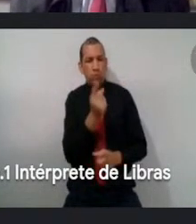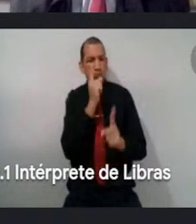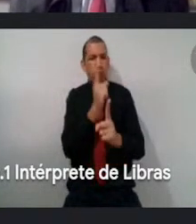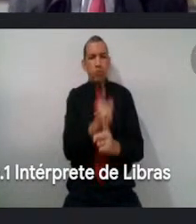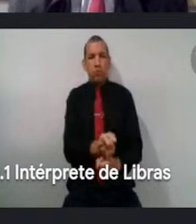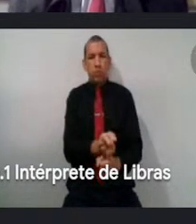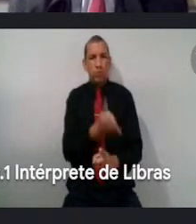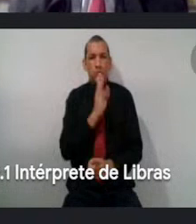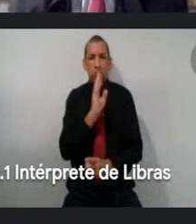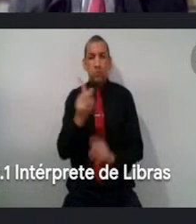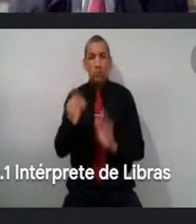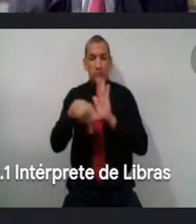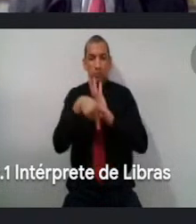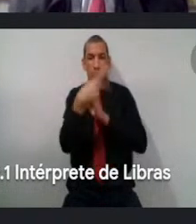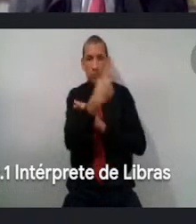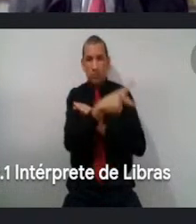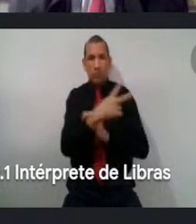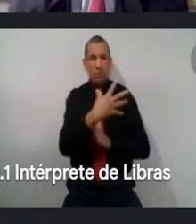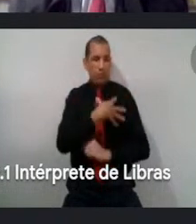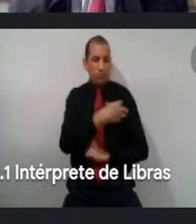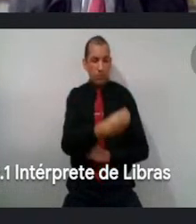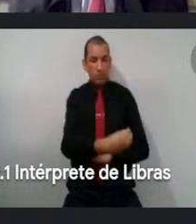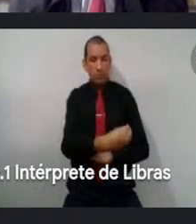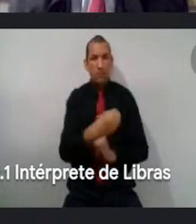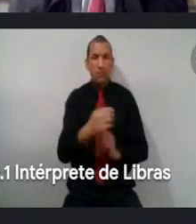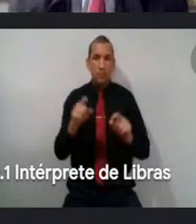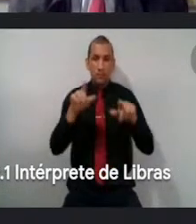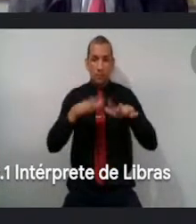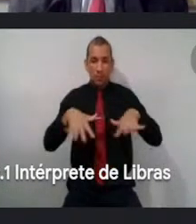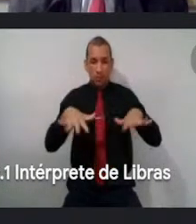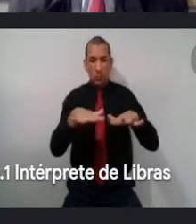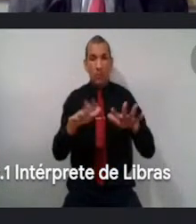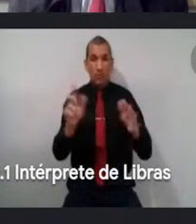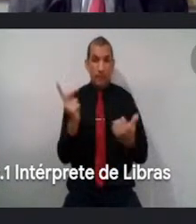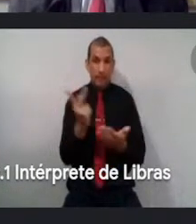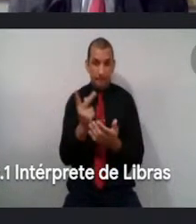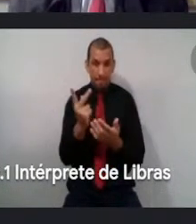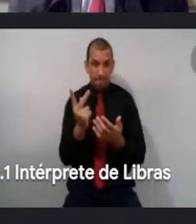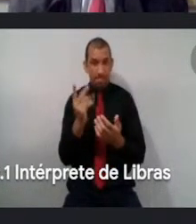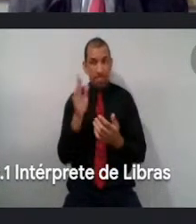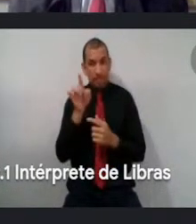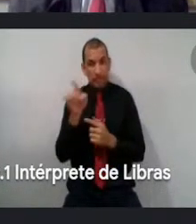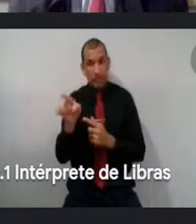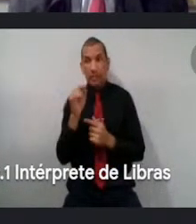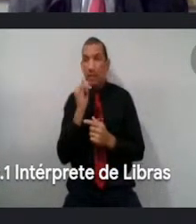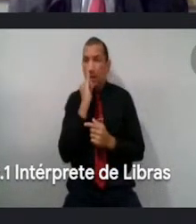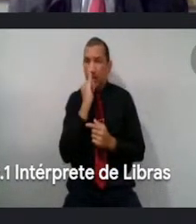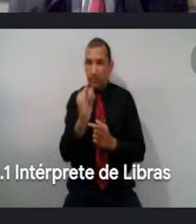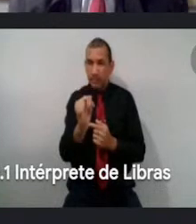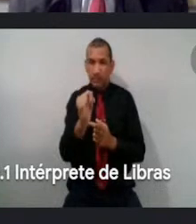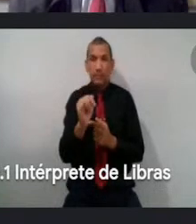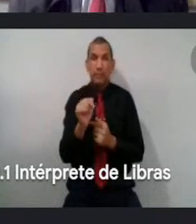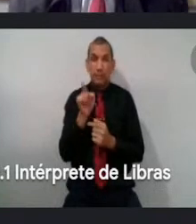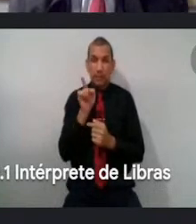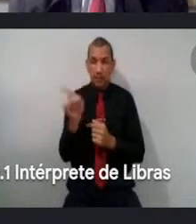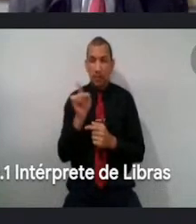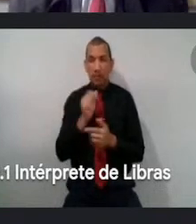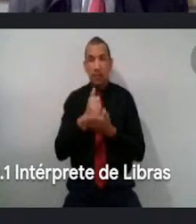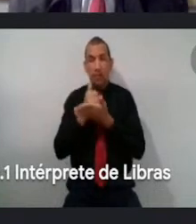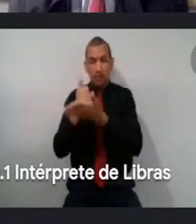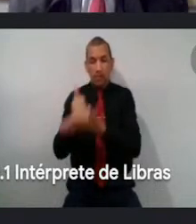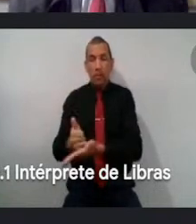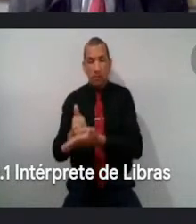prado na posse de seu filho no presente feito embora ela tenha admitido que o mesmo